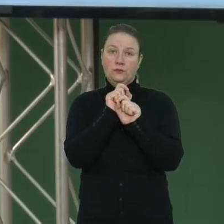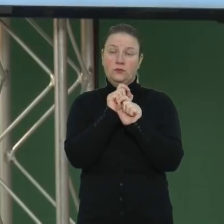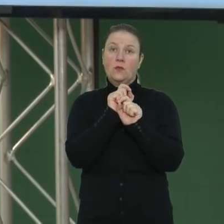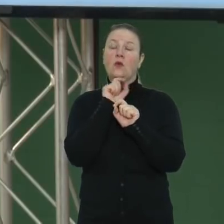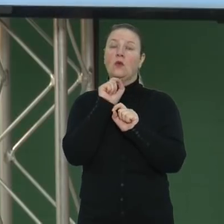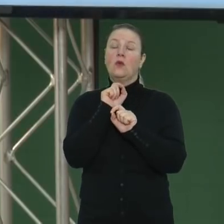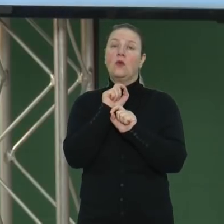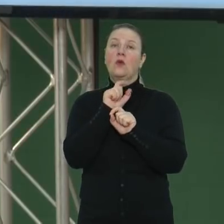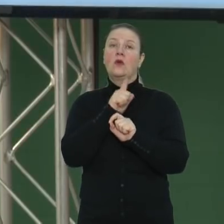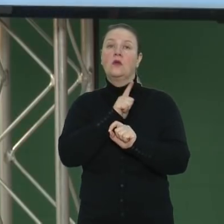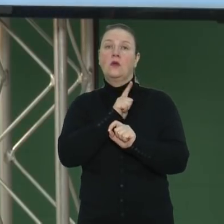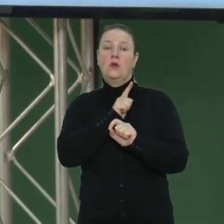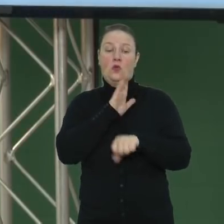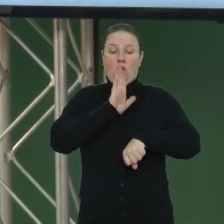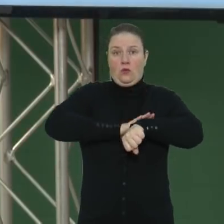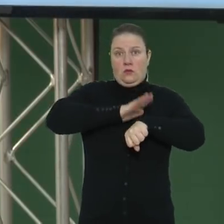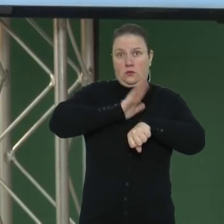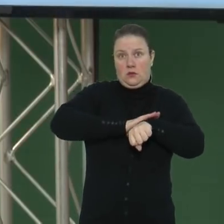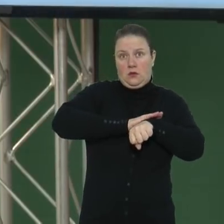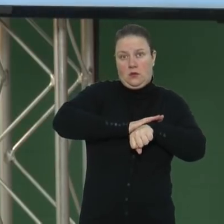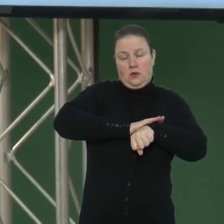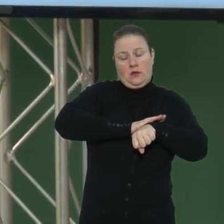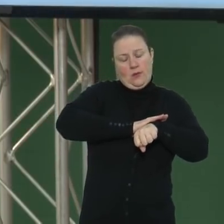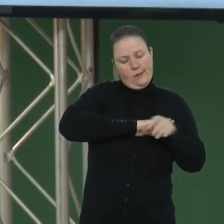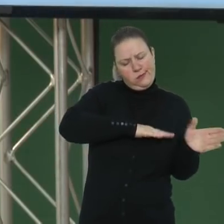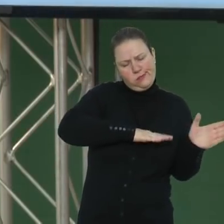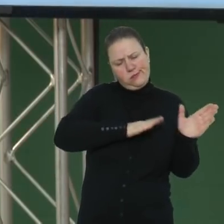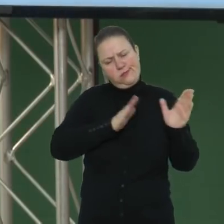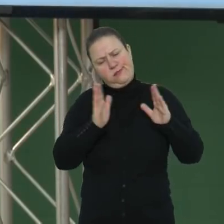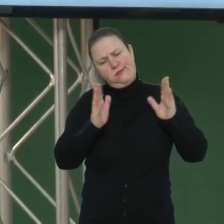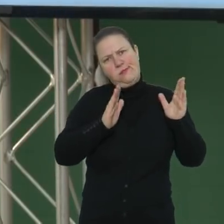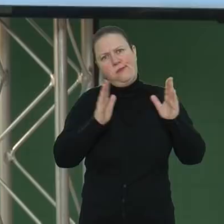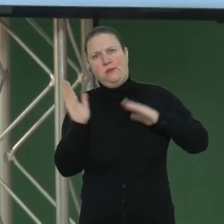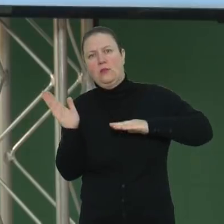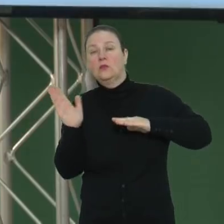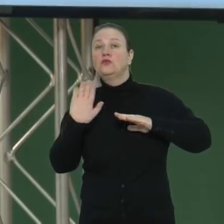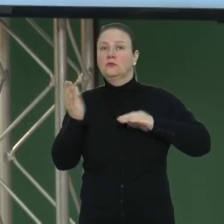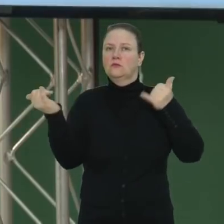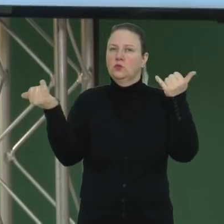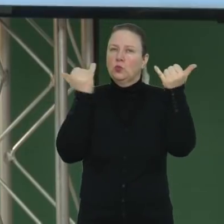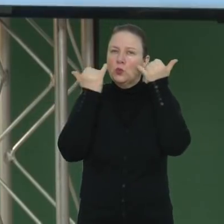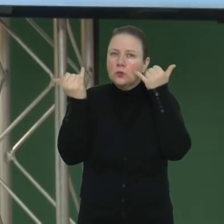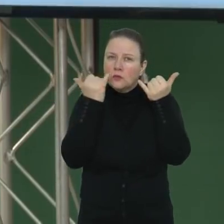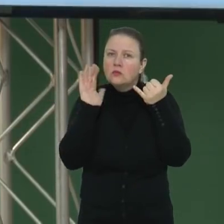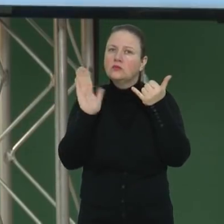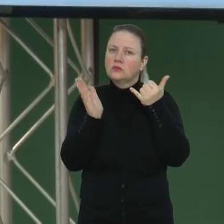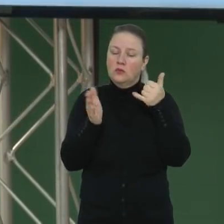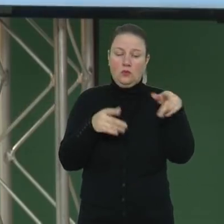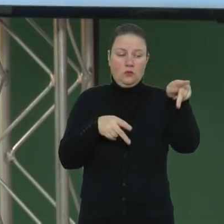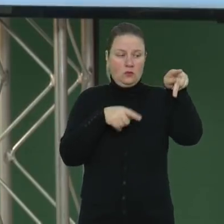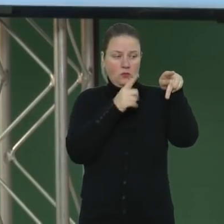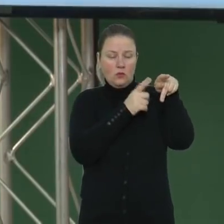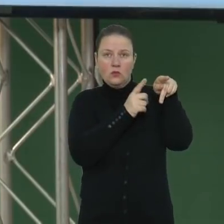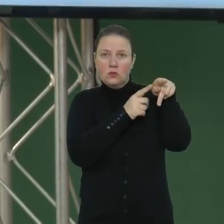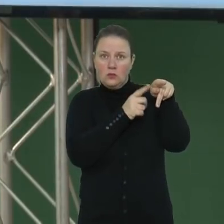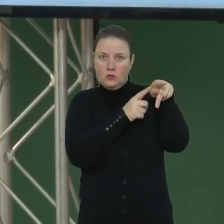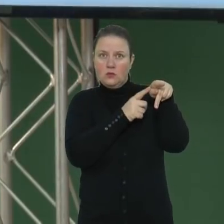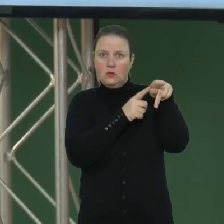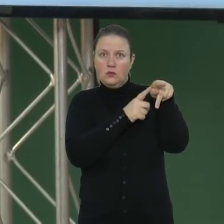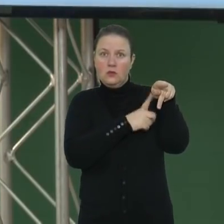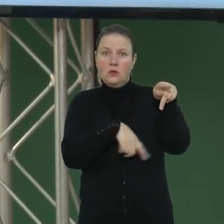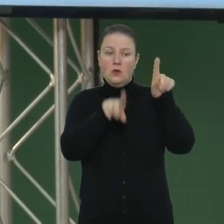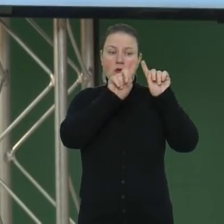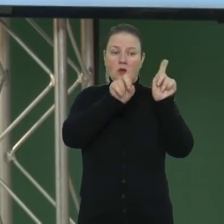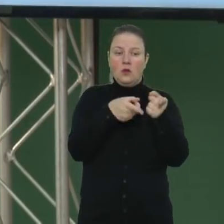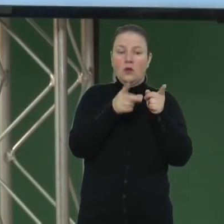acordo com o quê? Com o tempo que está passando. Eu passei para vocês as informações, né? Que o quê? Que o P, né, em relação ao T,